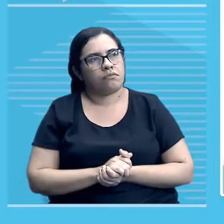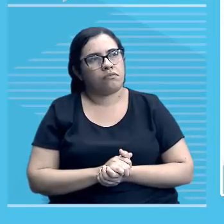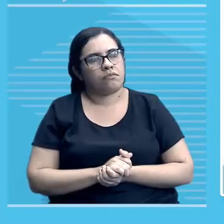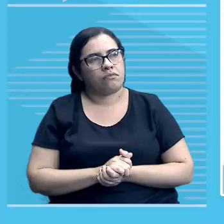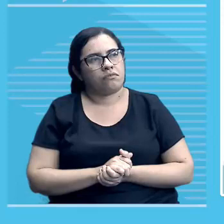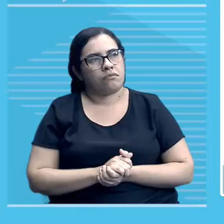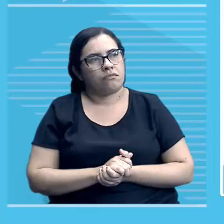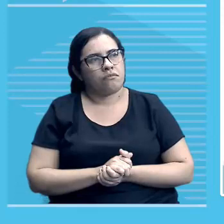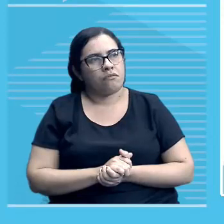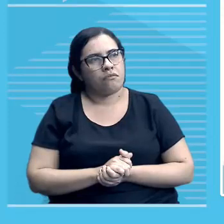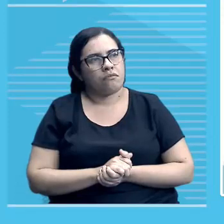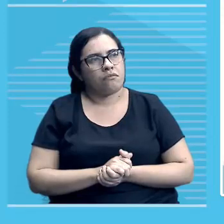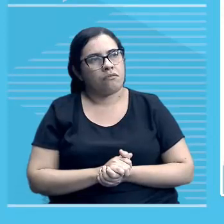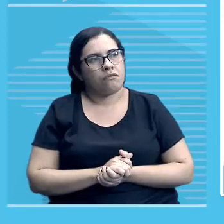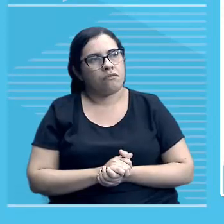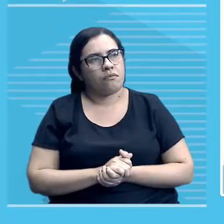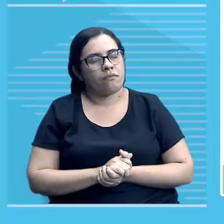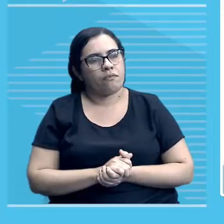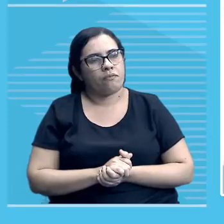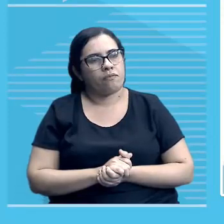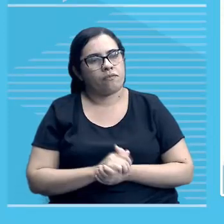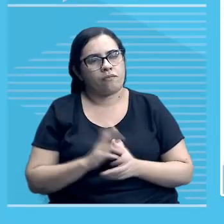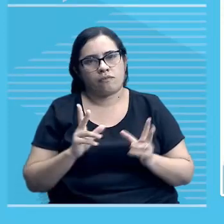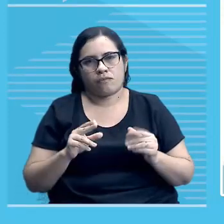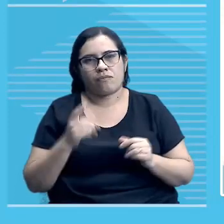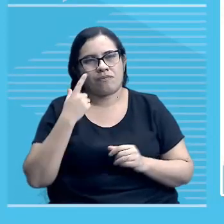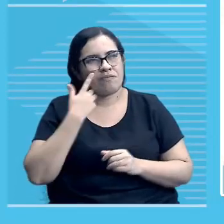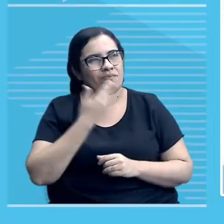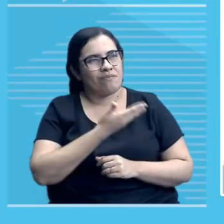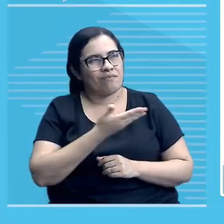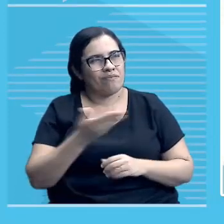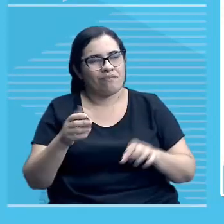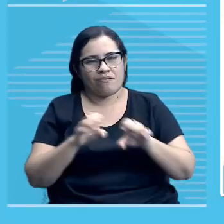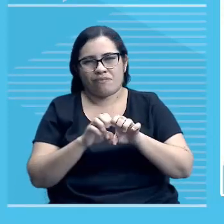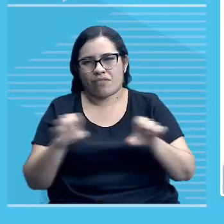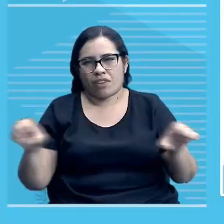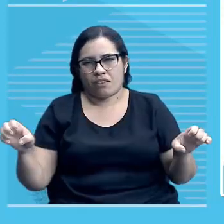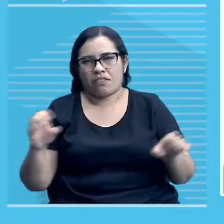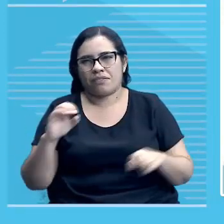aqui é igual a zero.